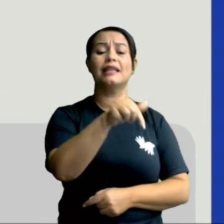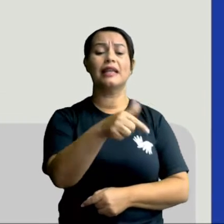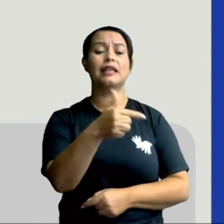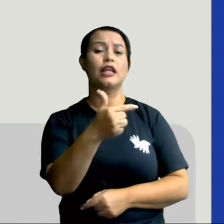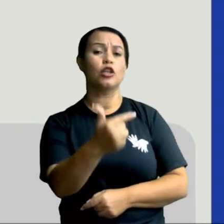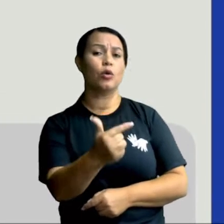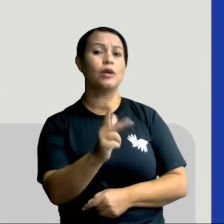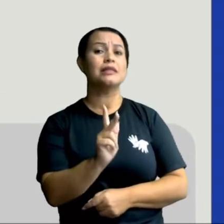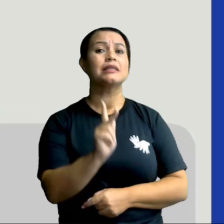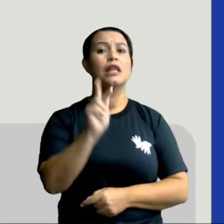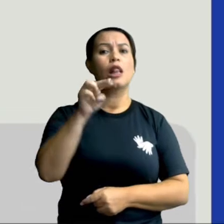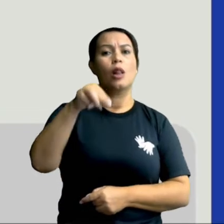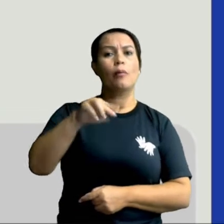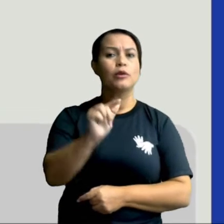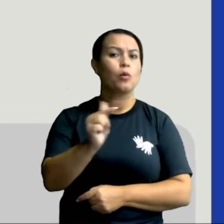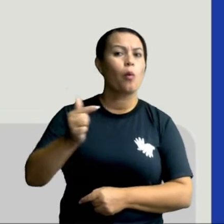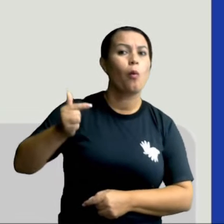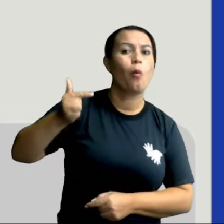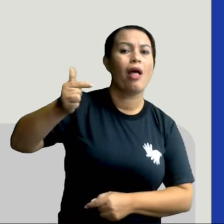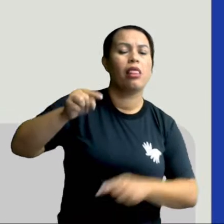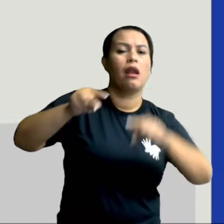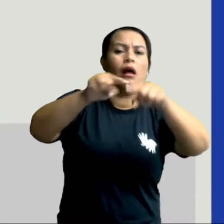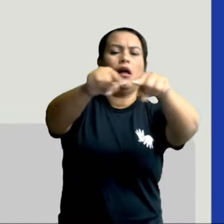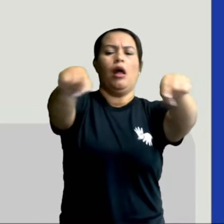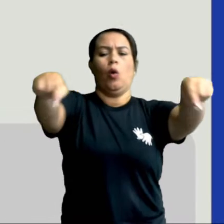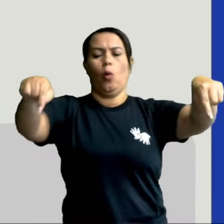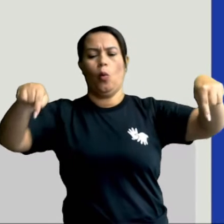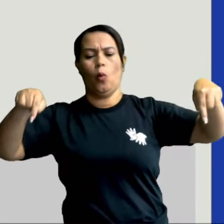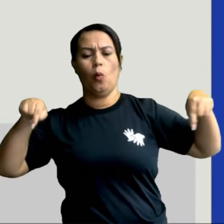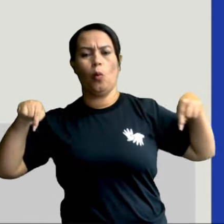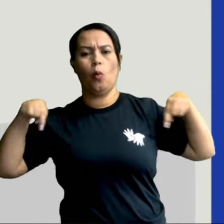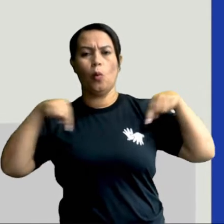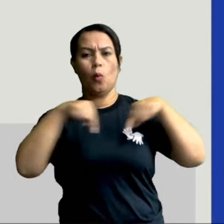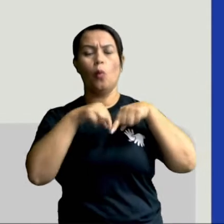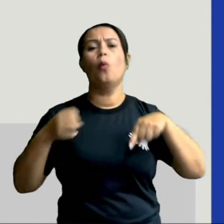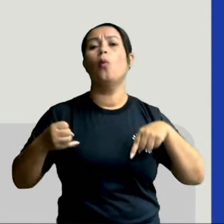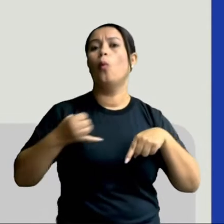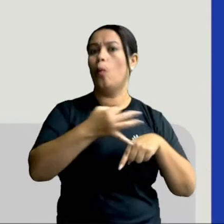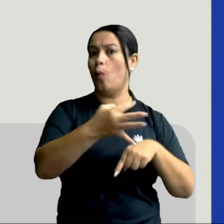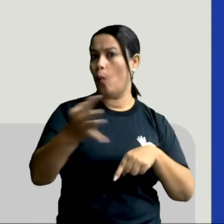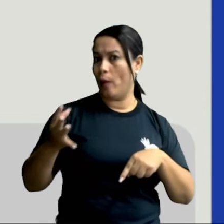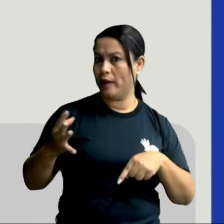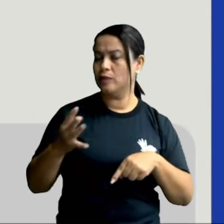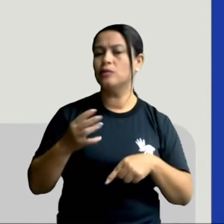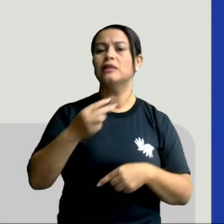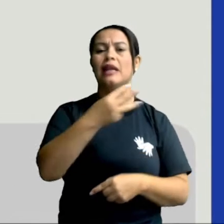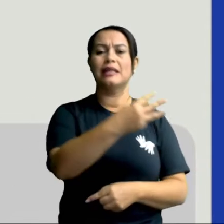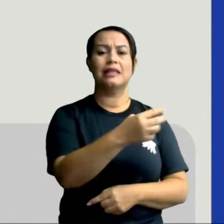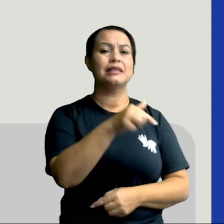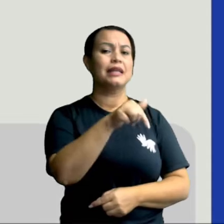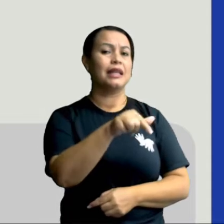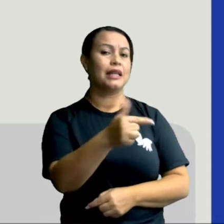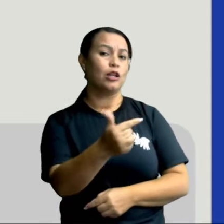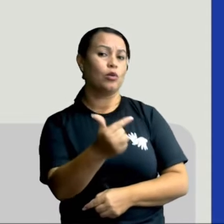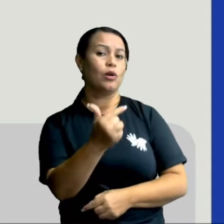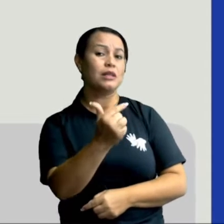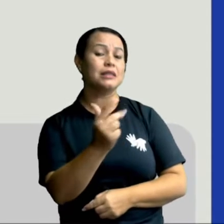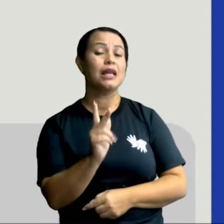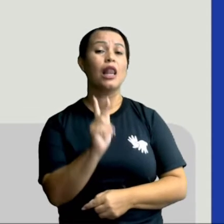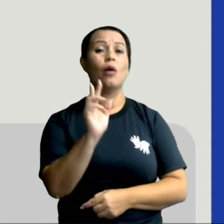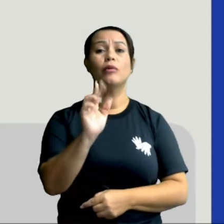quadrados de área, né? Então, o terreno total da nossa cidade é esse, né? 372 quilômetros quadrados de